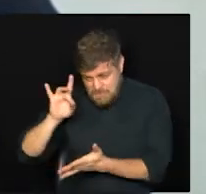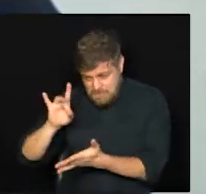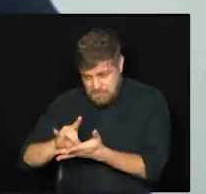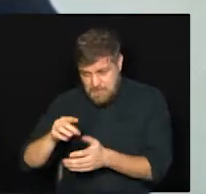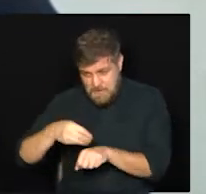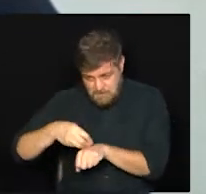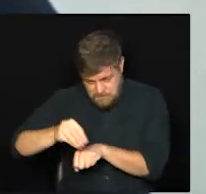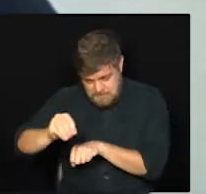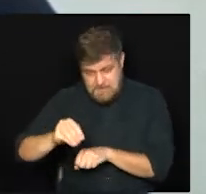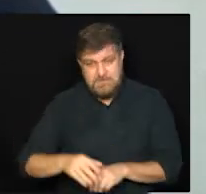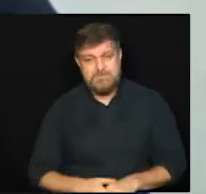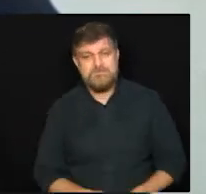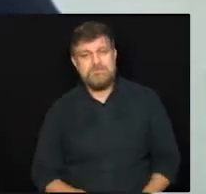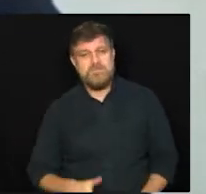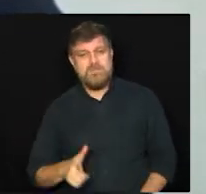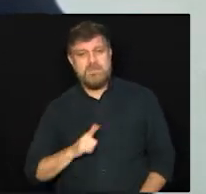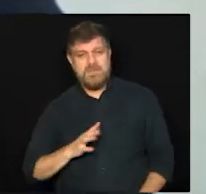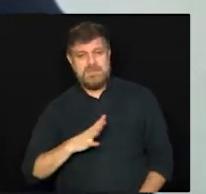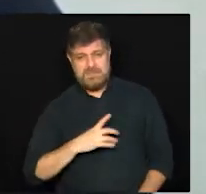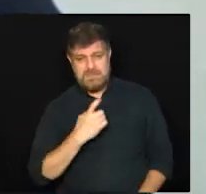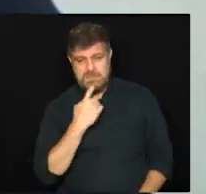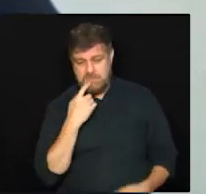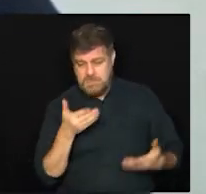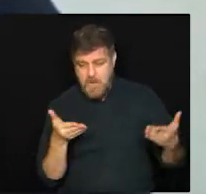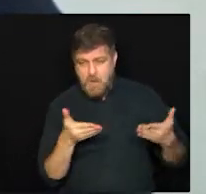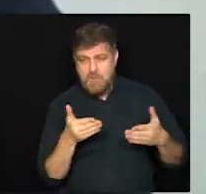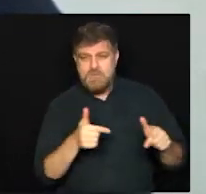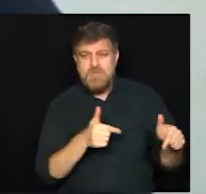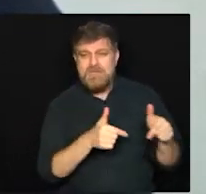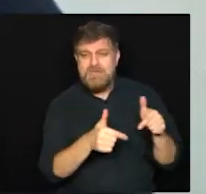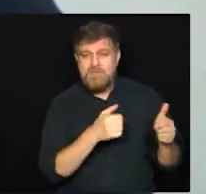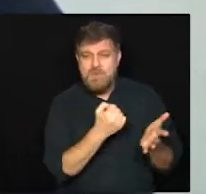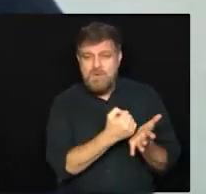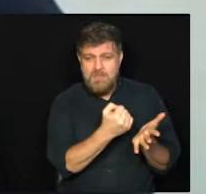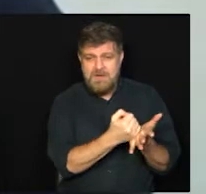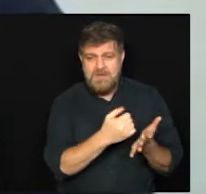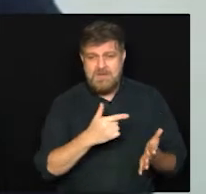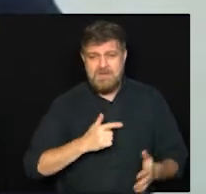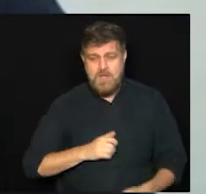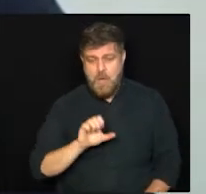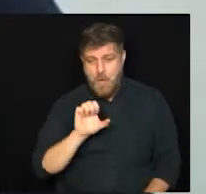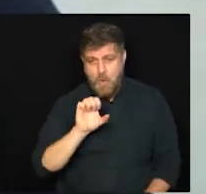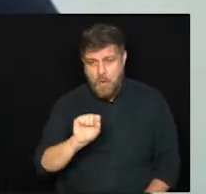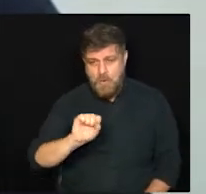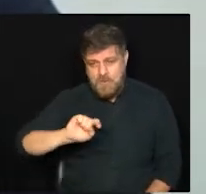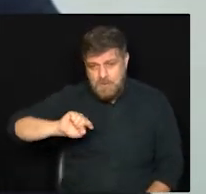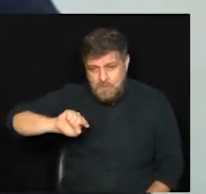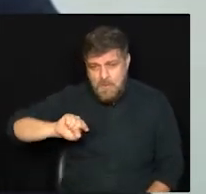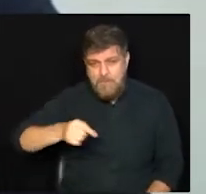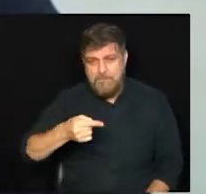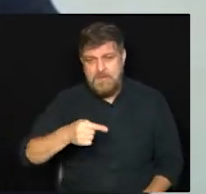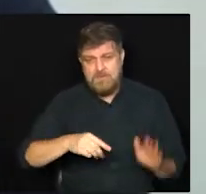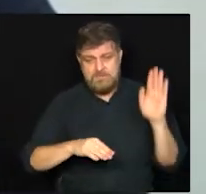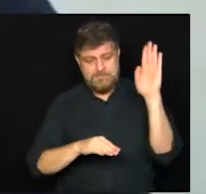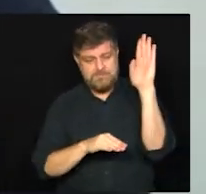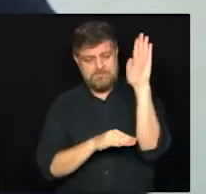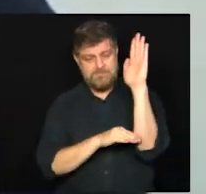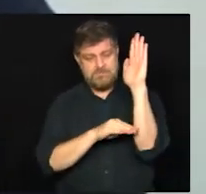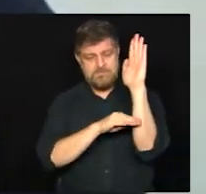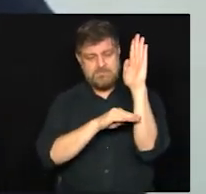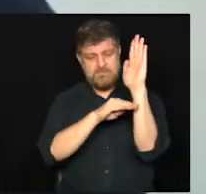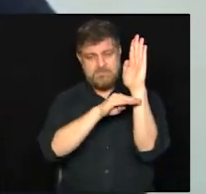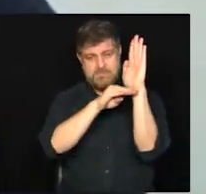né? Campinas hoje tem 8 mil apartamentos, a hotelaria de